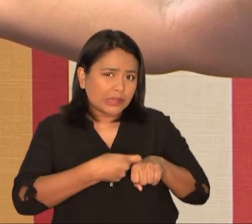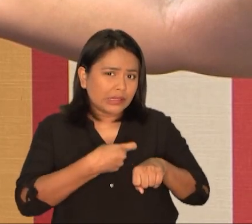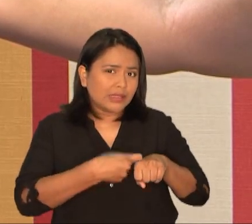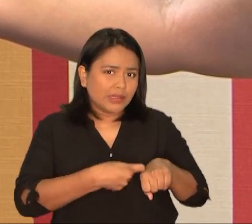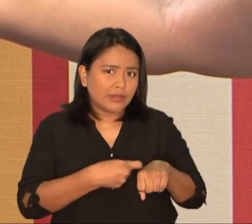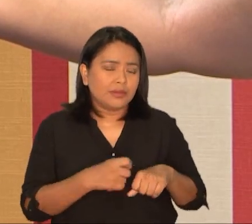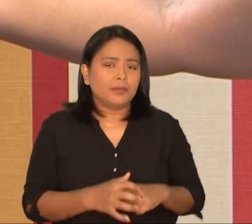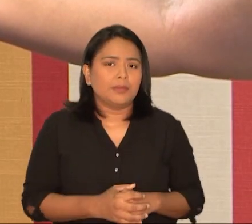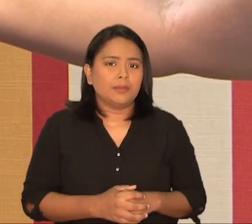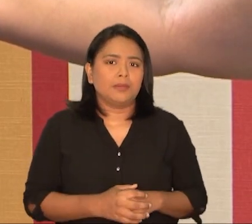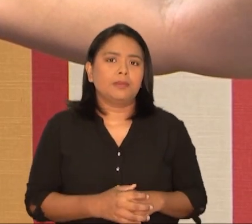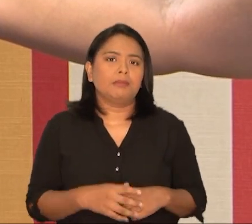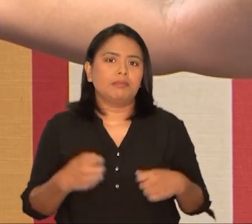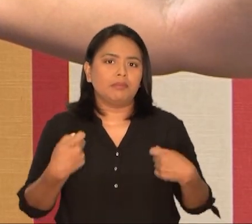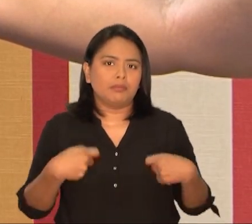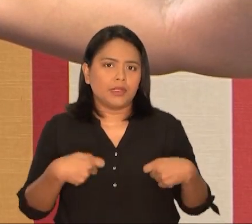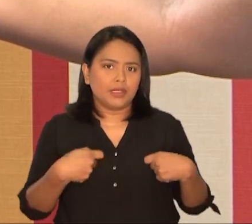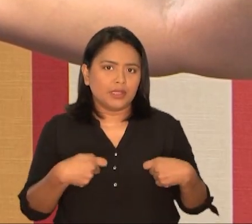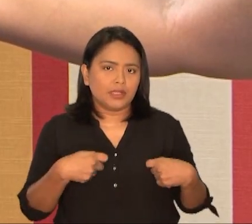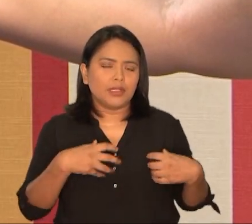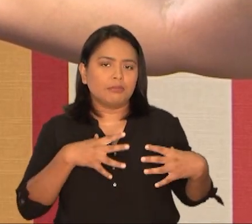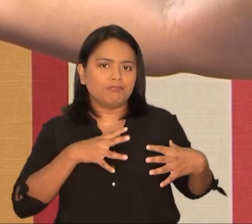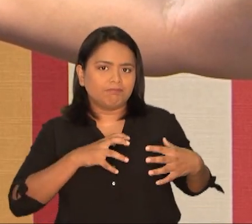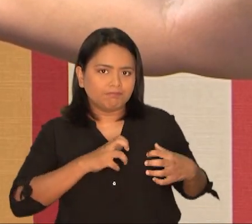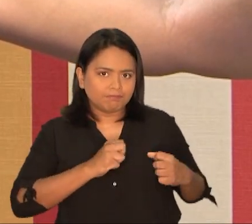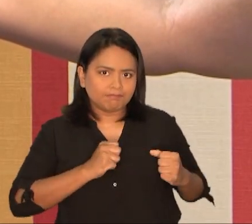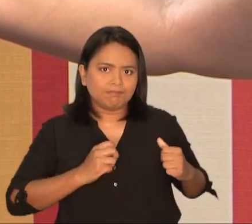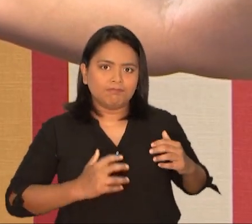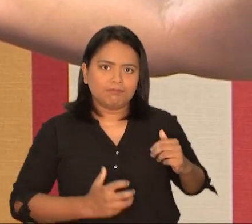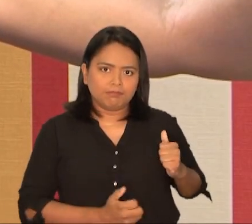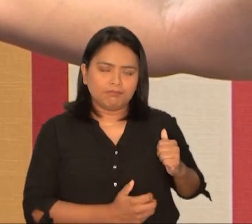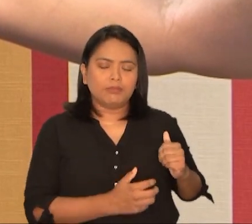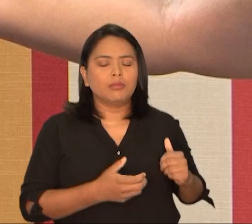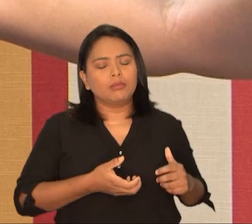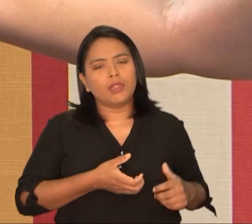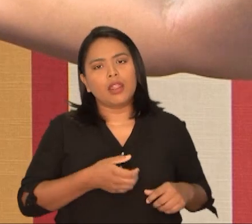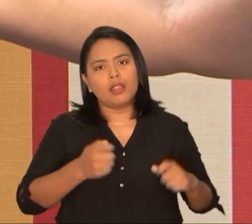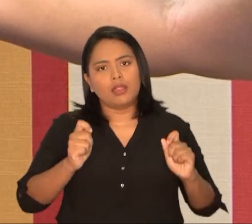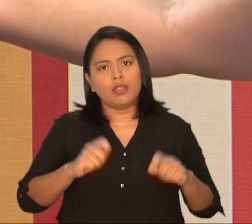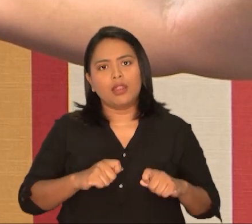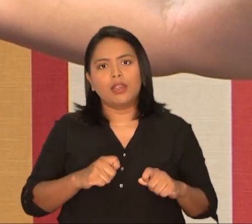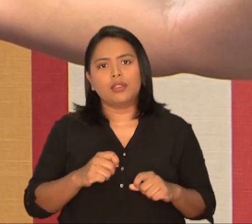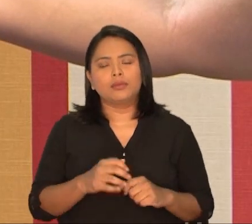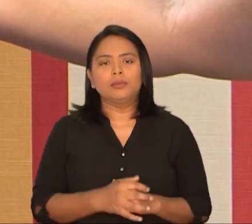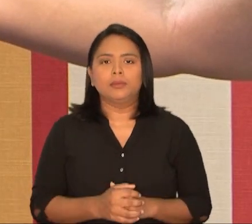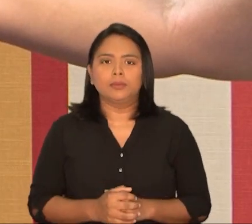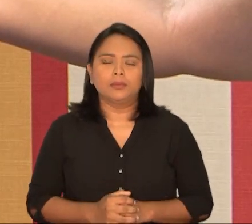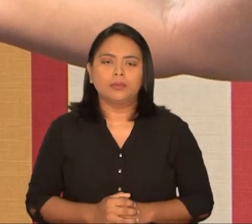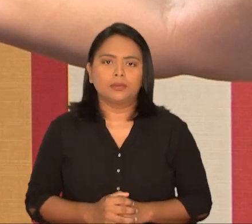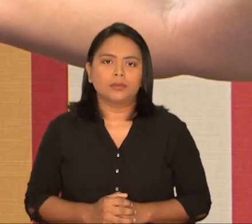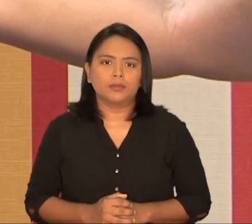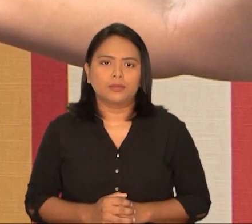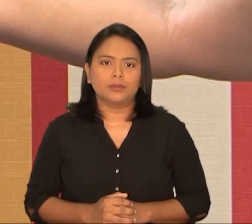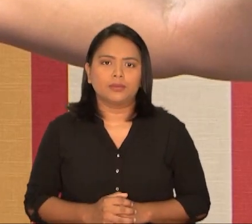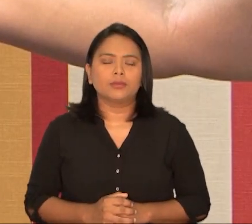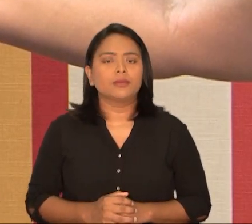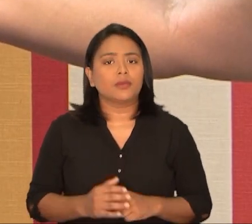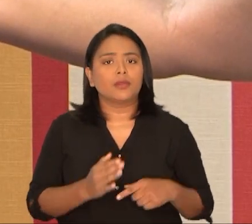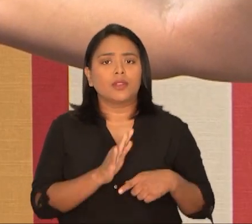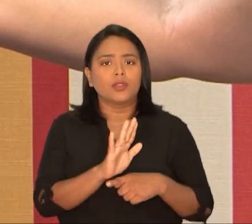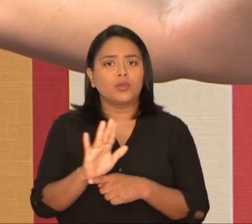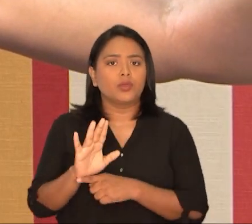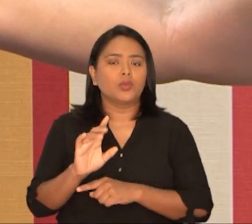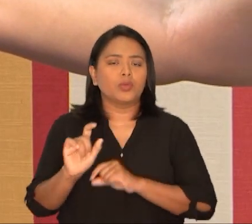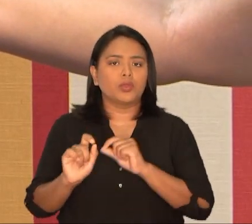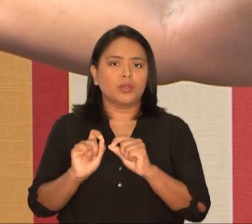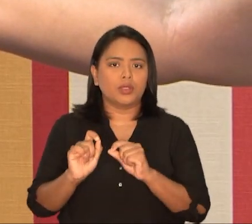é o segredo, né? Amolece a região da areola, tira o excesso de leite ali que está deixando essa mama mais endurecida, porque isso vai ajudar com que o